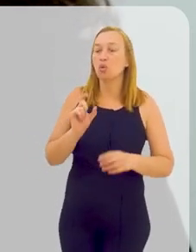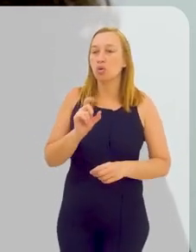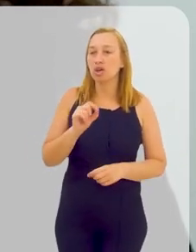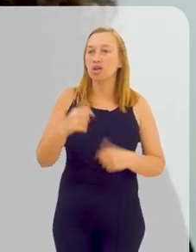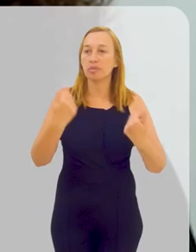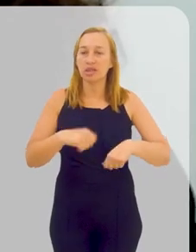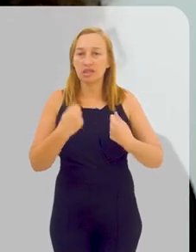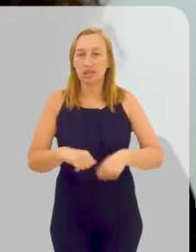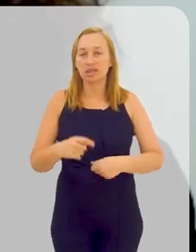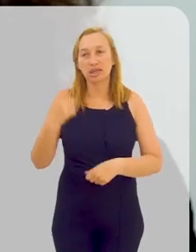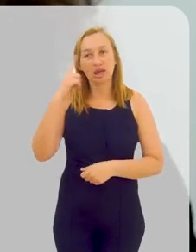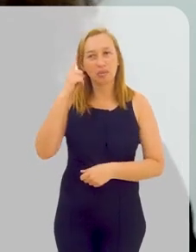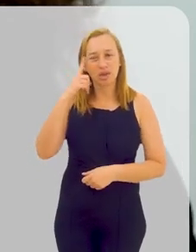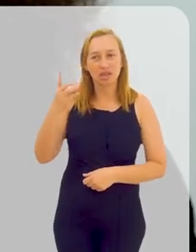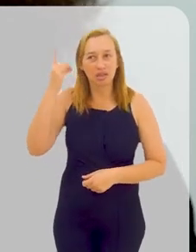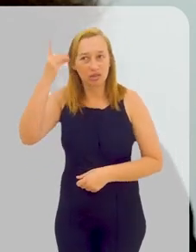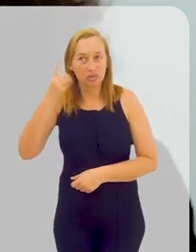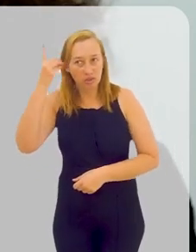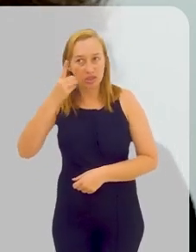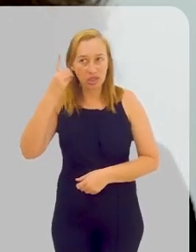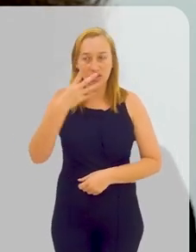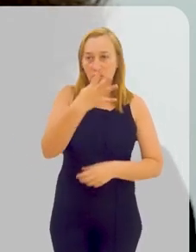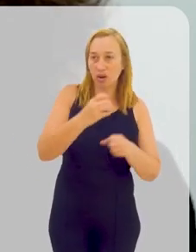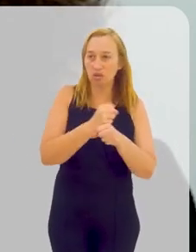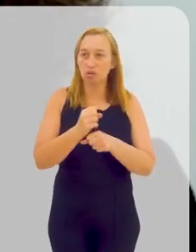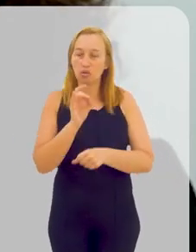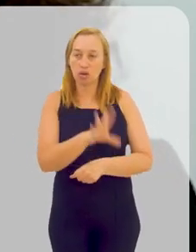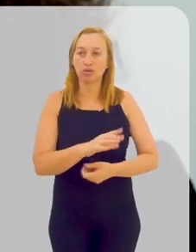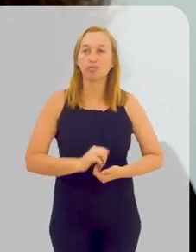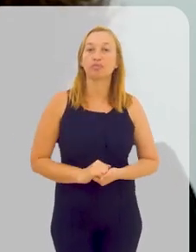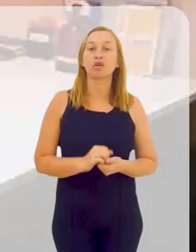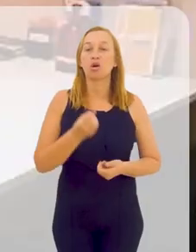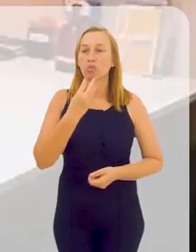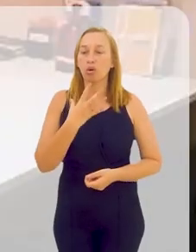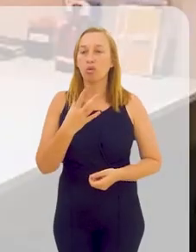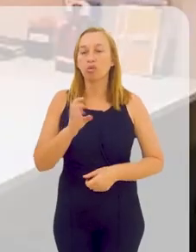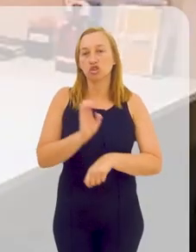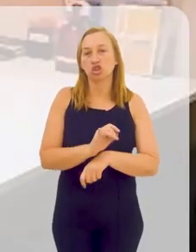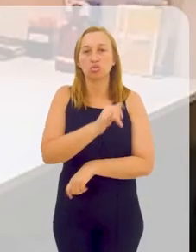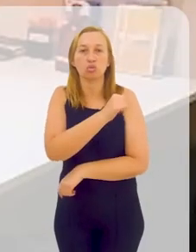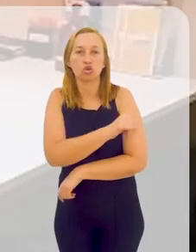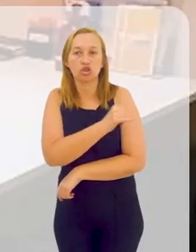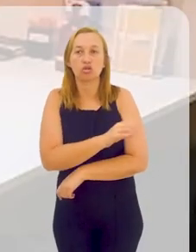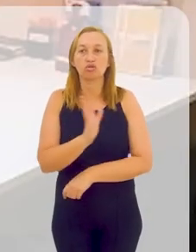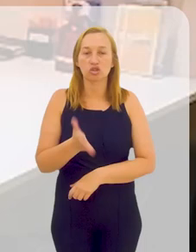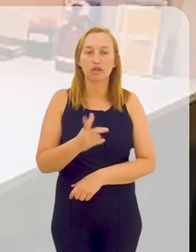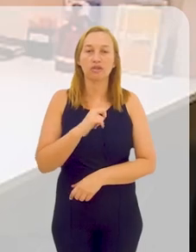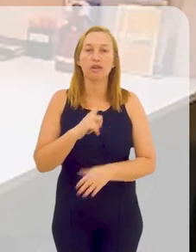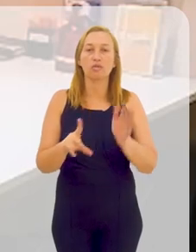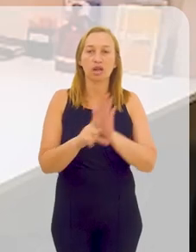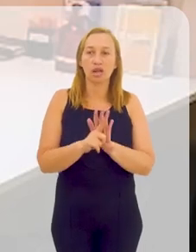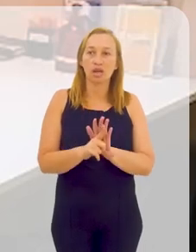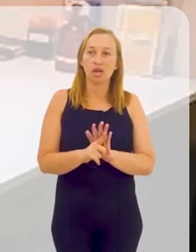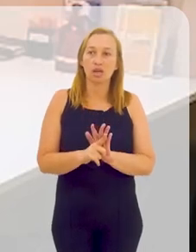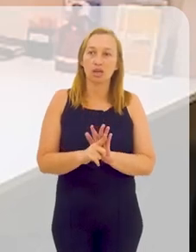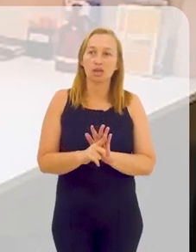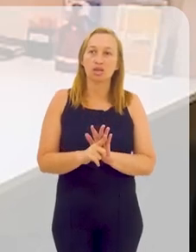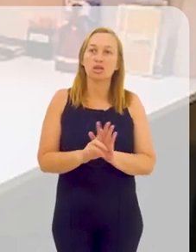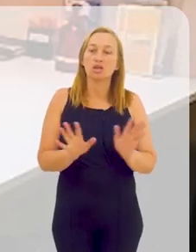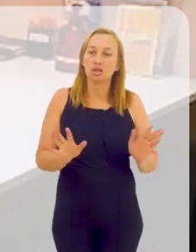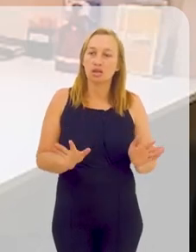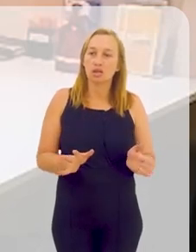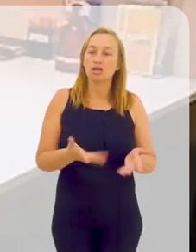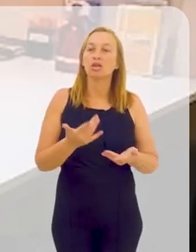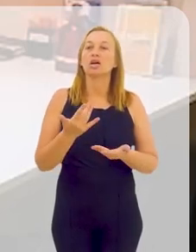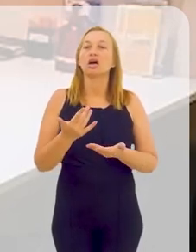no radar dos deputados nos próximos quatro anos aqui do Legislativo Estadual bom o estado do Rio de Janeiro já tem uma lei